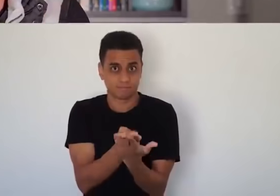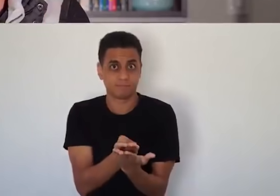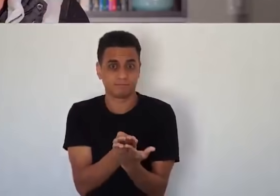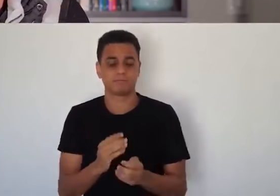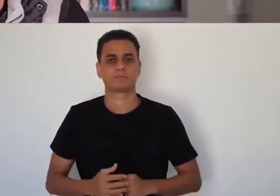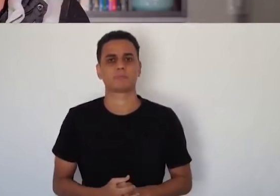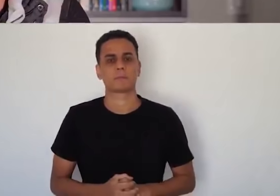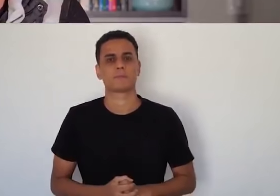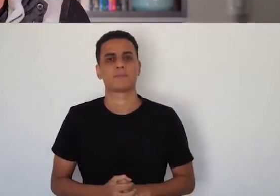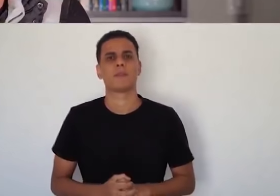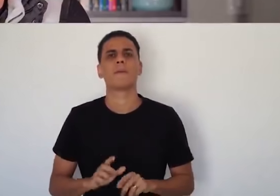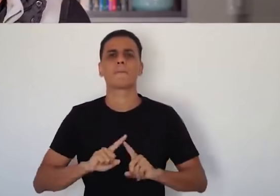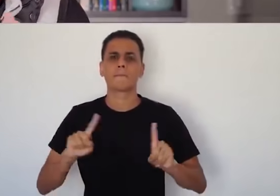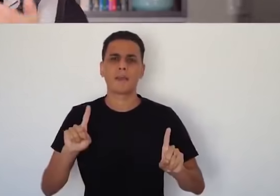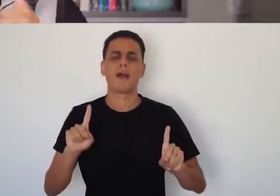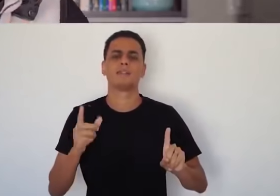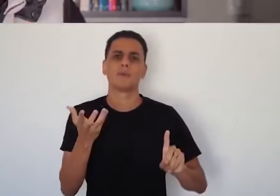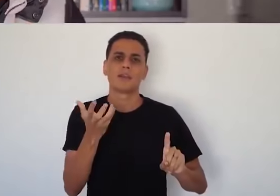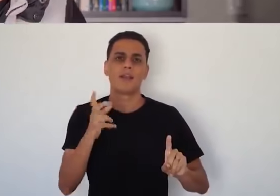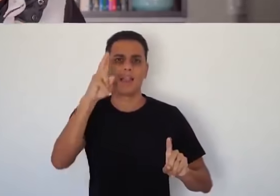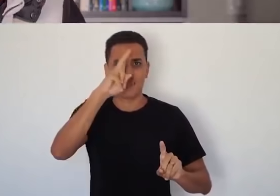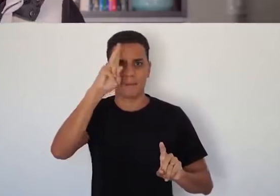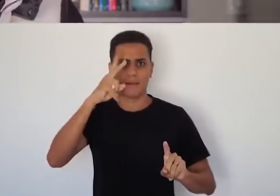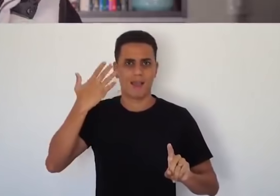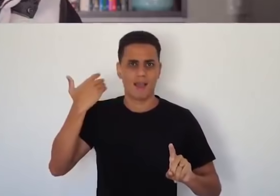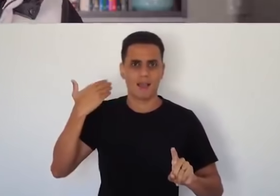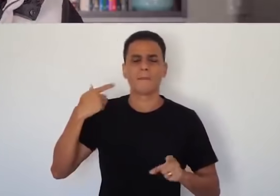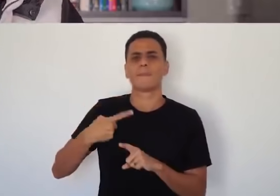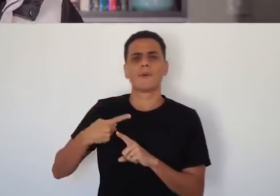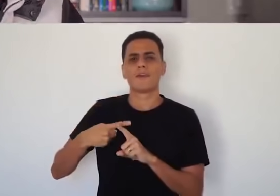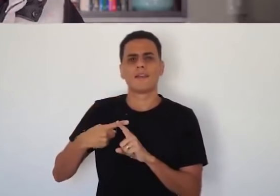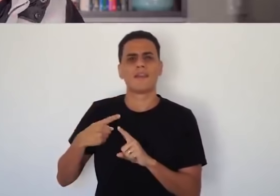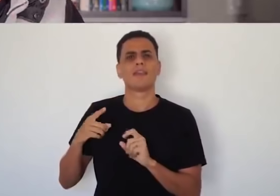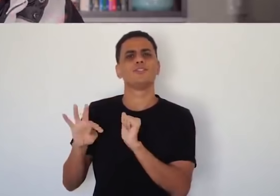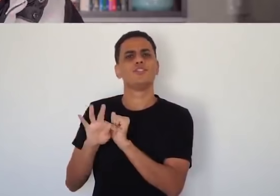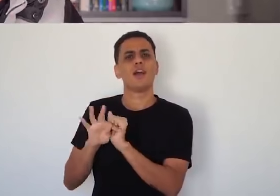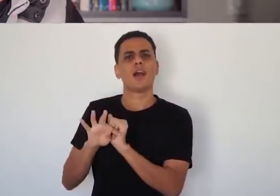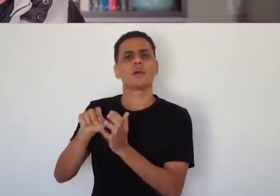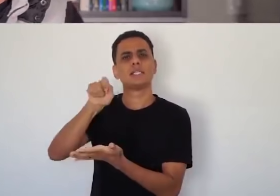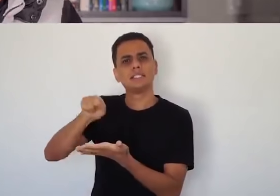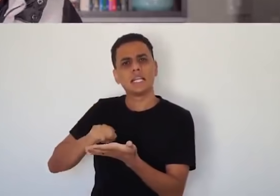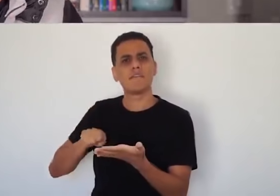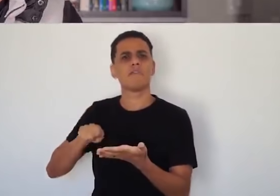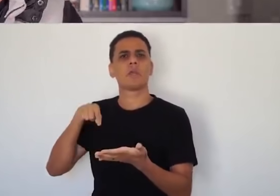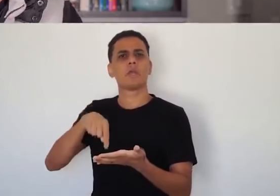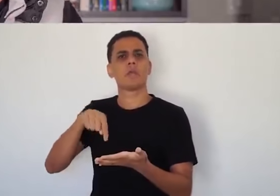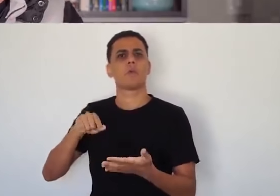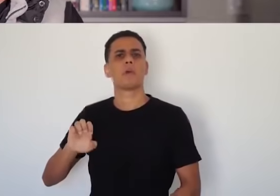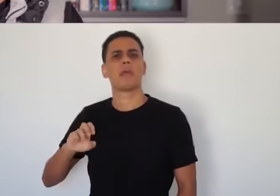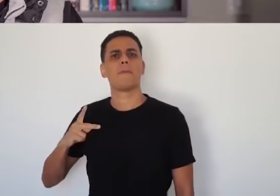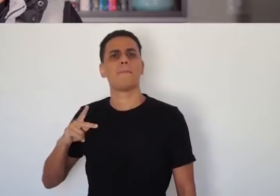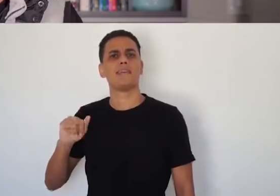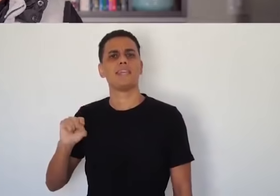você realmente acredita. Eu queria retornar um pouquinho para lembrar o porquê Tiago, irmão de Jesus, escreveu